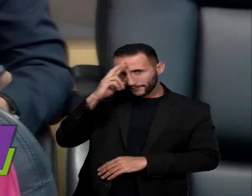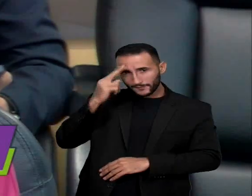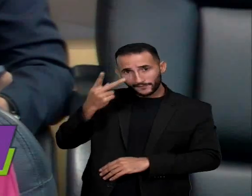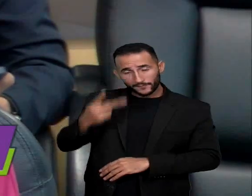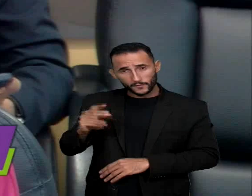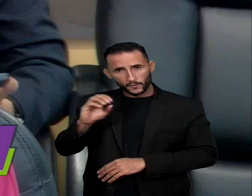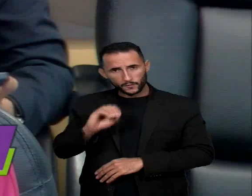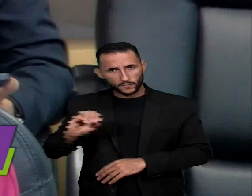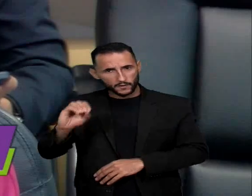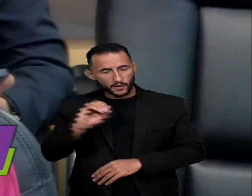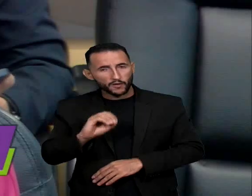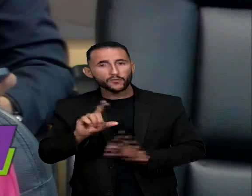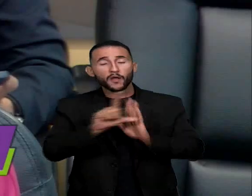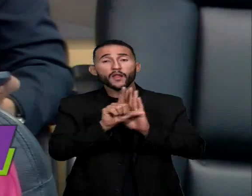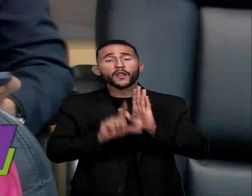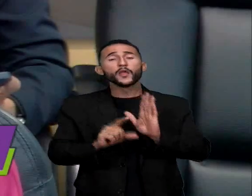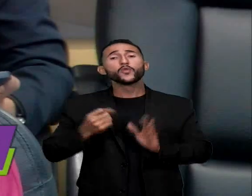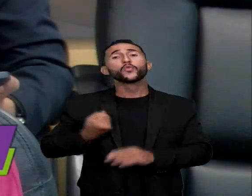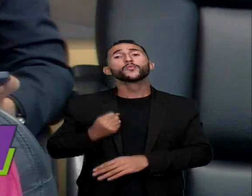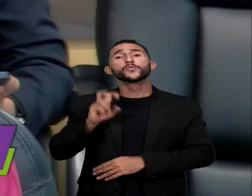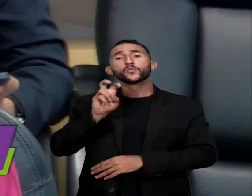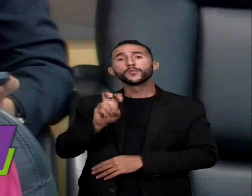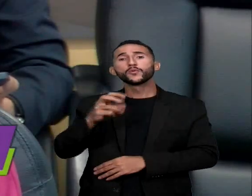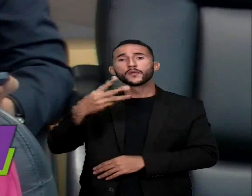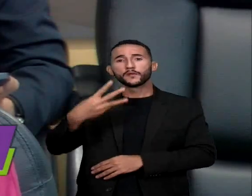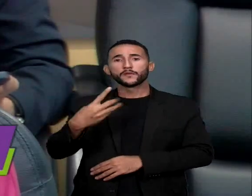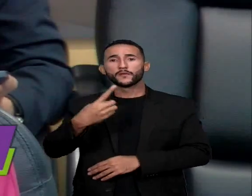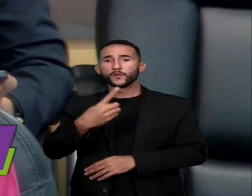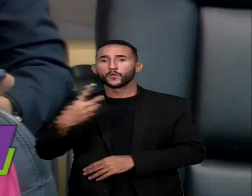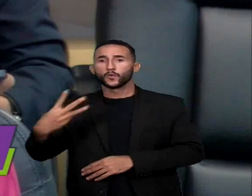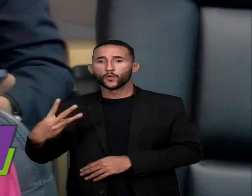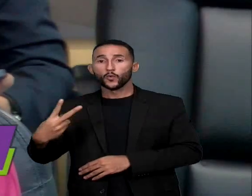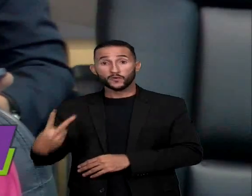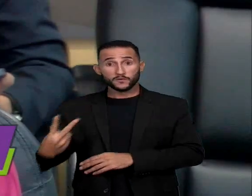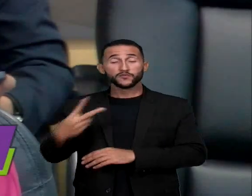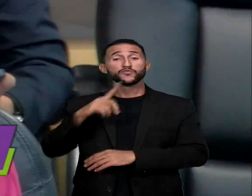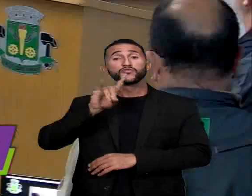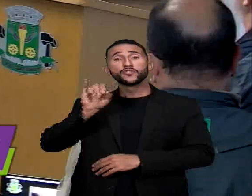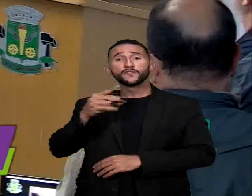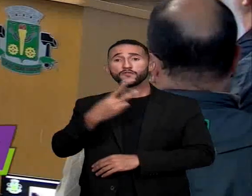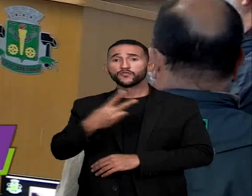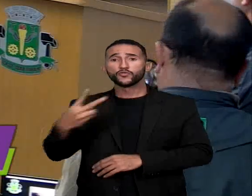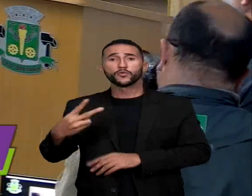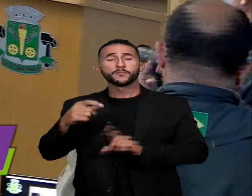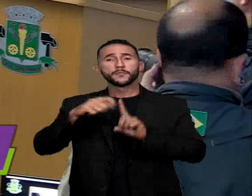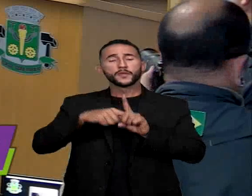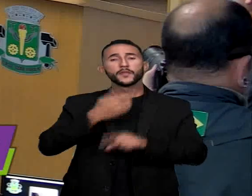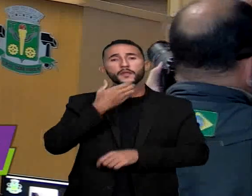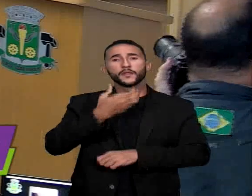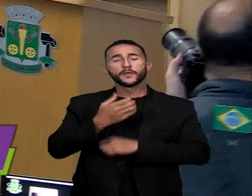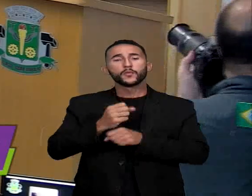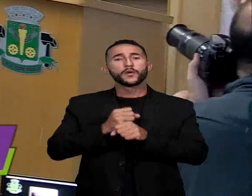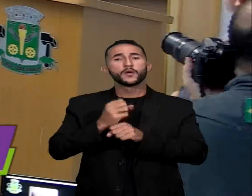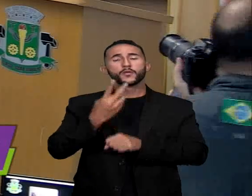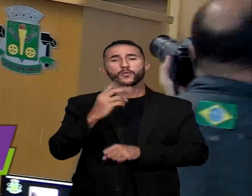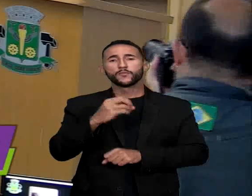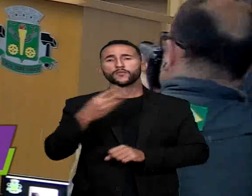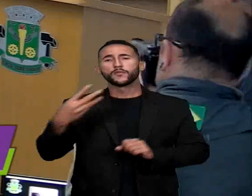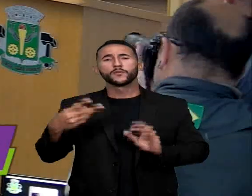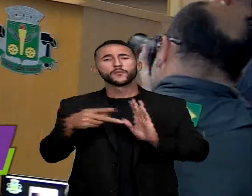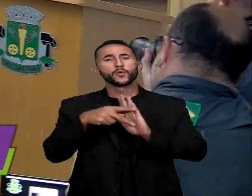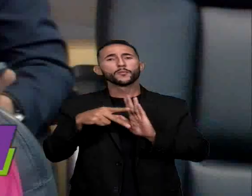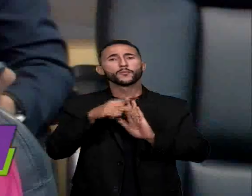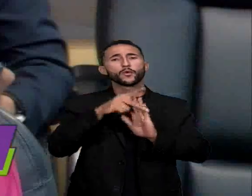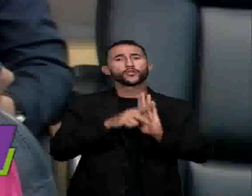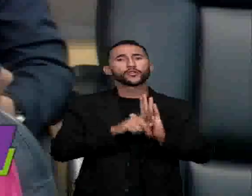Informa a sanção da lei número 5312 de 22 de dezembro de 2023 referente ao projeto de